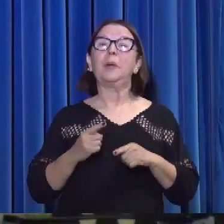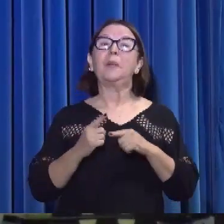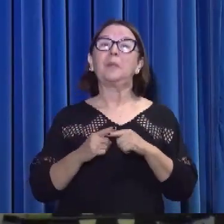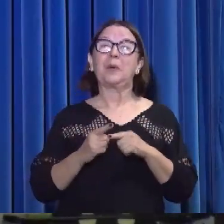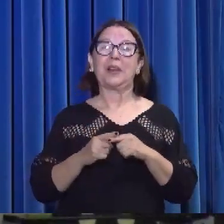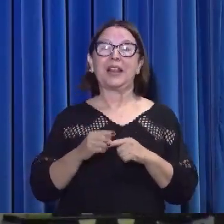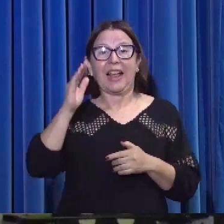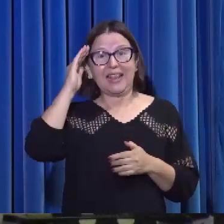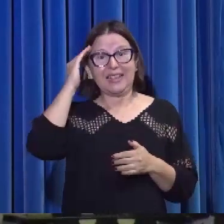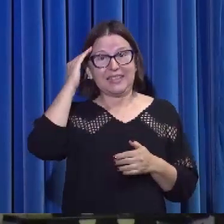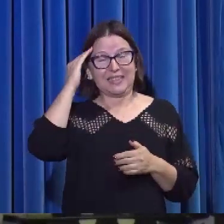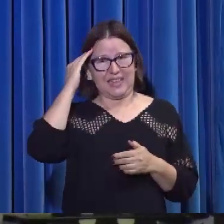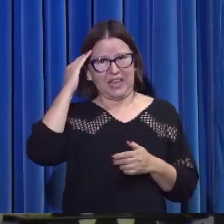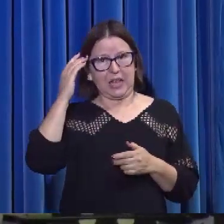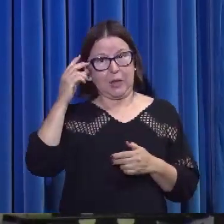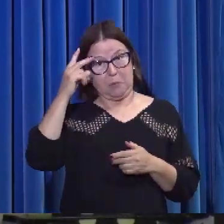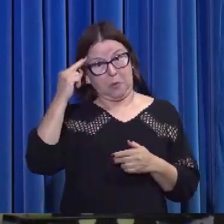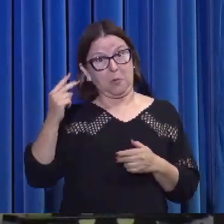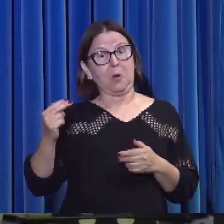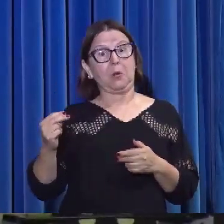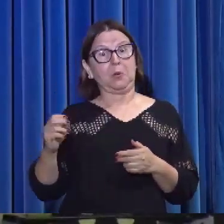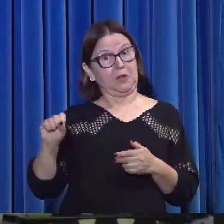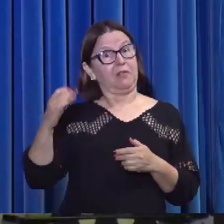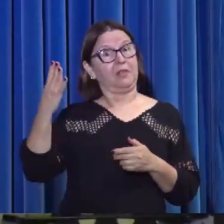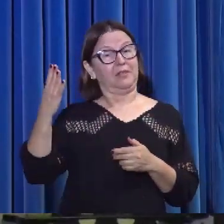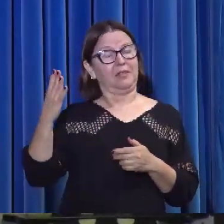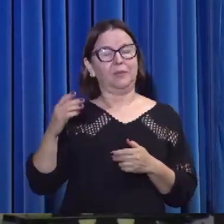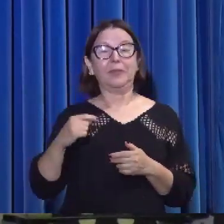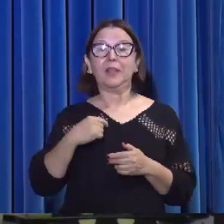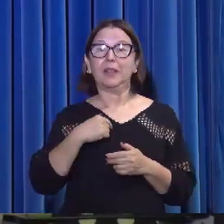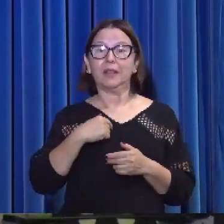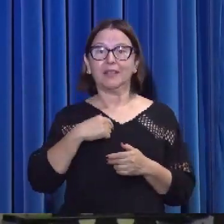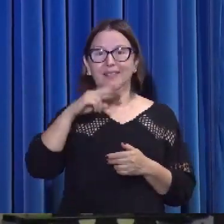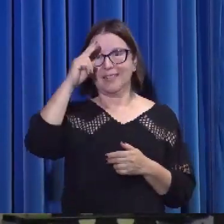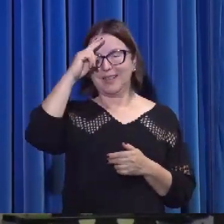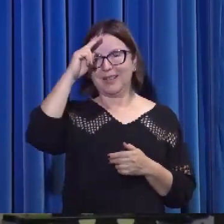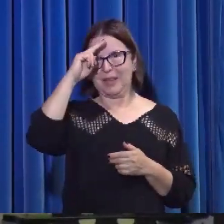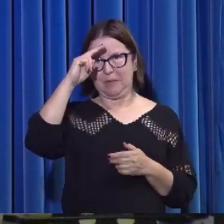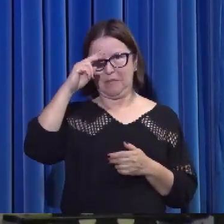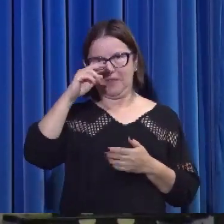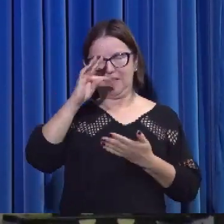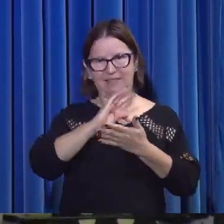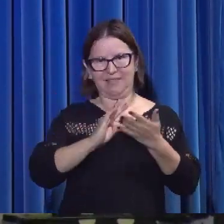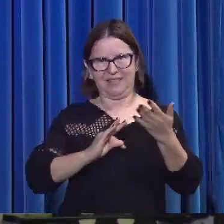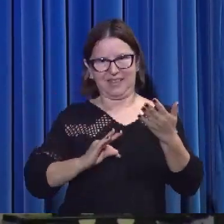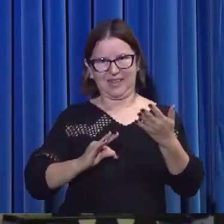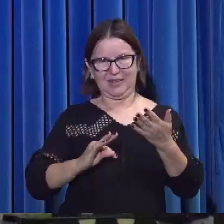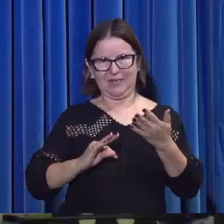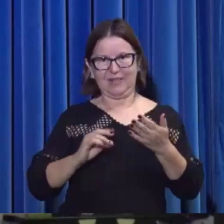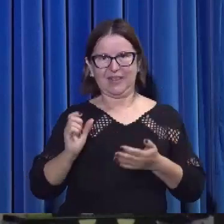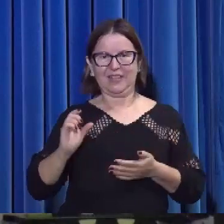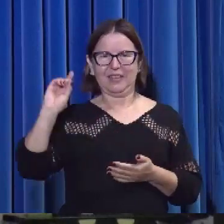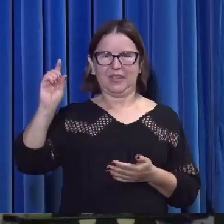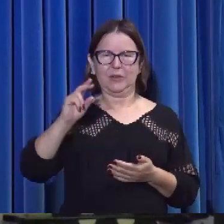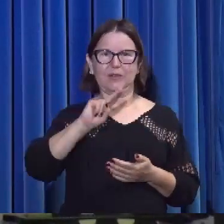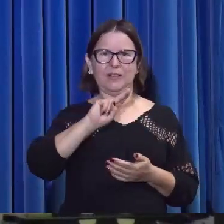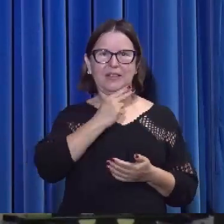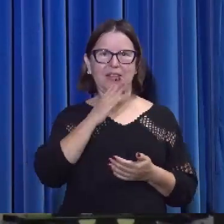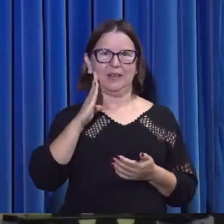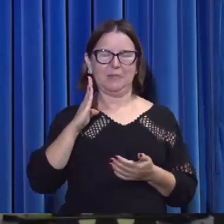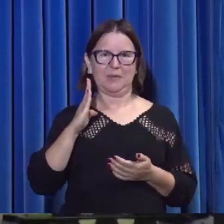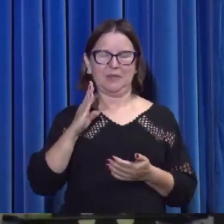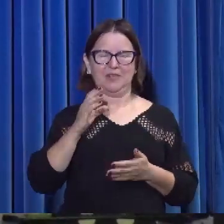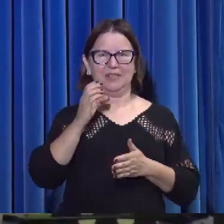aconteceu. E aí eu me lembrei daquele texto da palavra de Deus, quando o escritor aos Hebreus, no capítulo